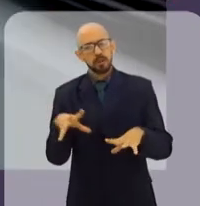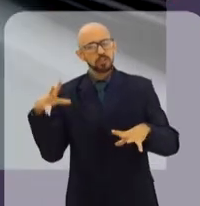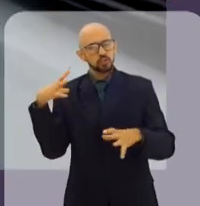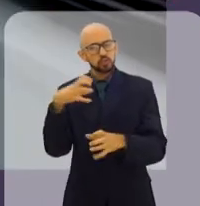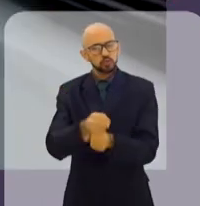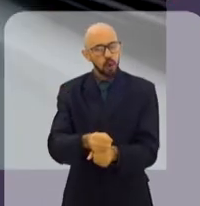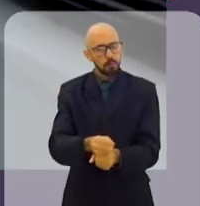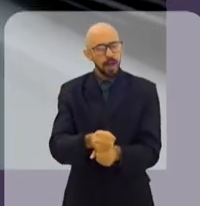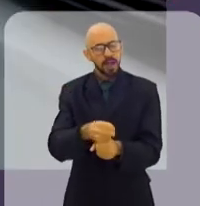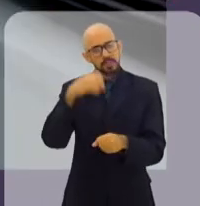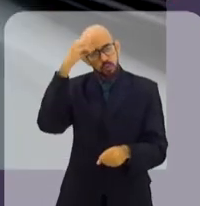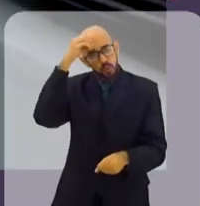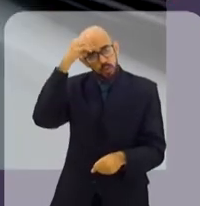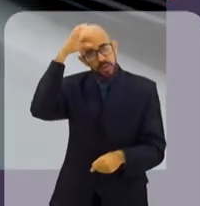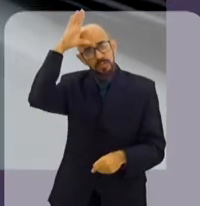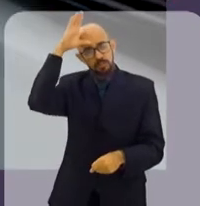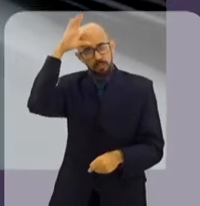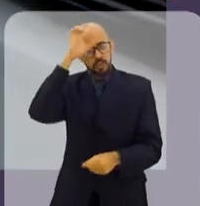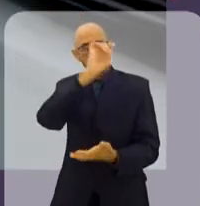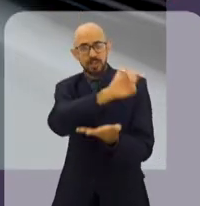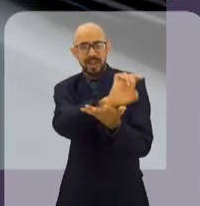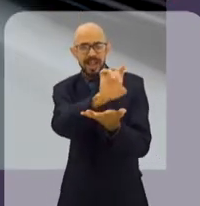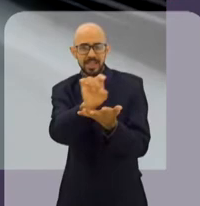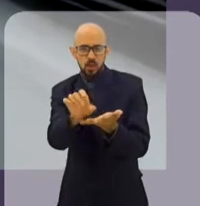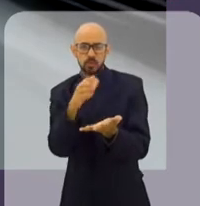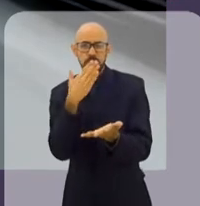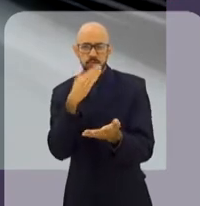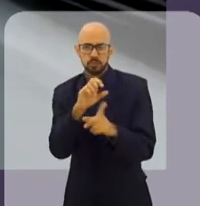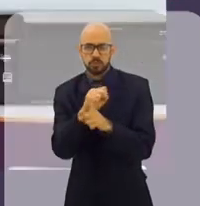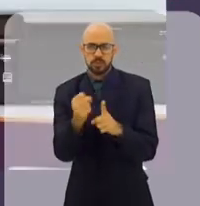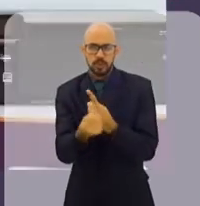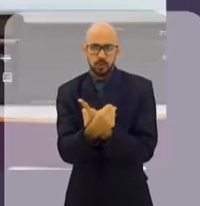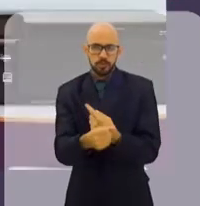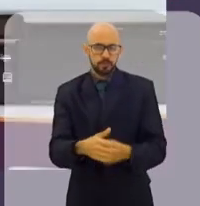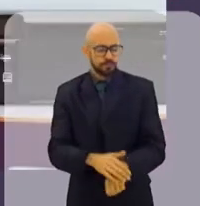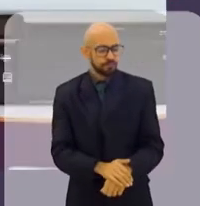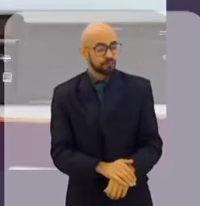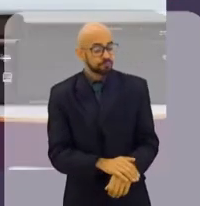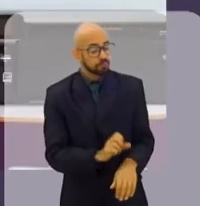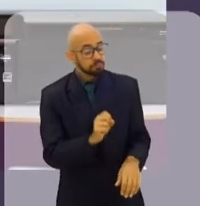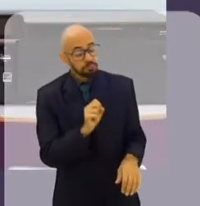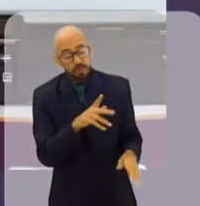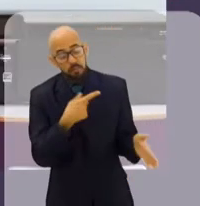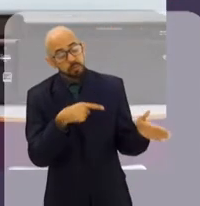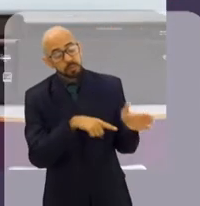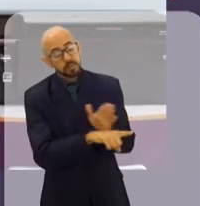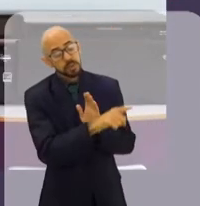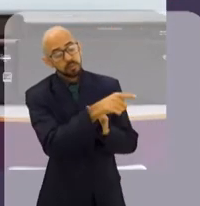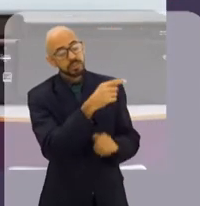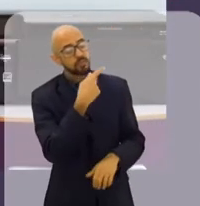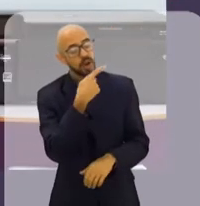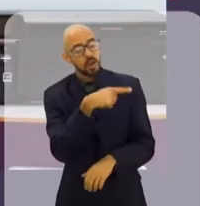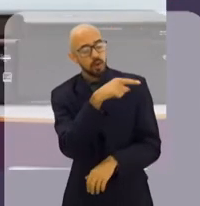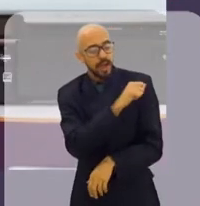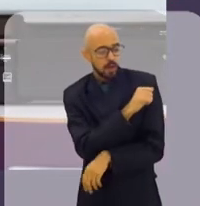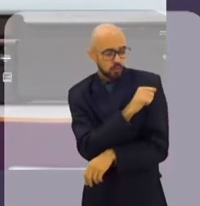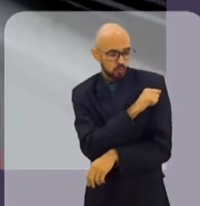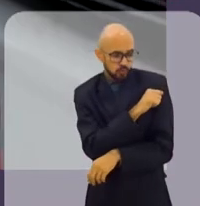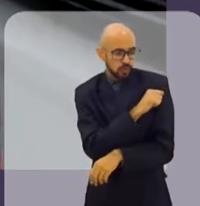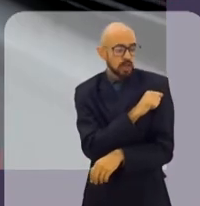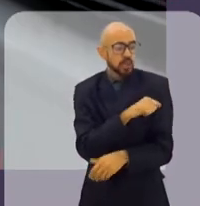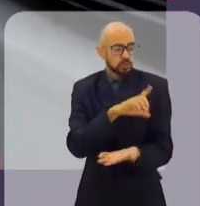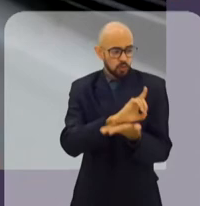esse saber e esse modo de vida que já existe nesses espaços. Você falou que você é doutoranda de